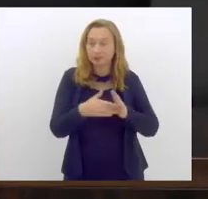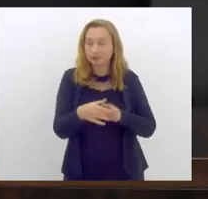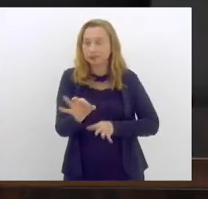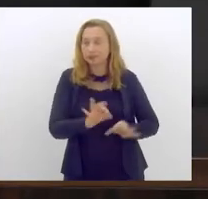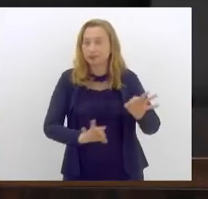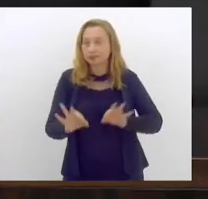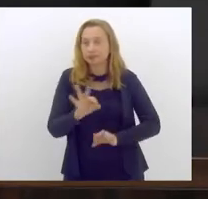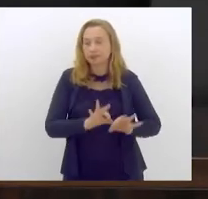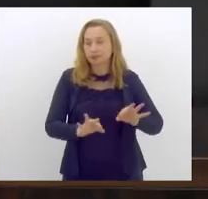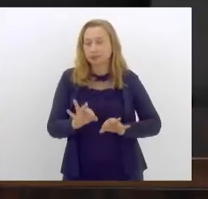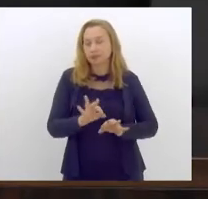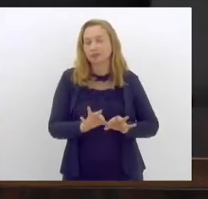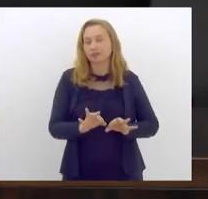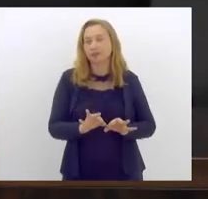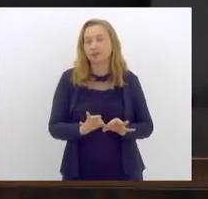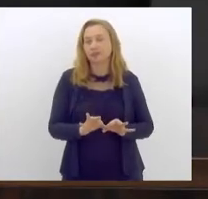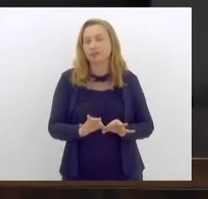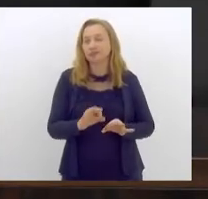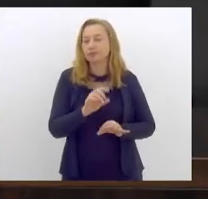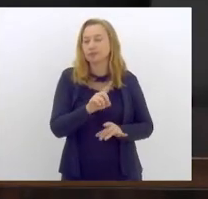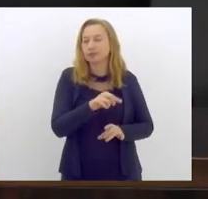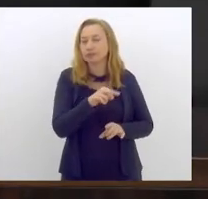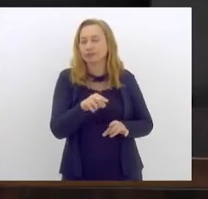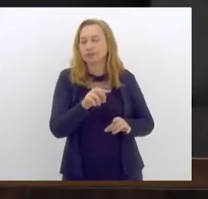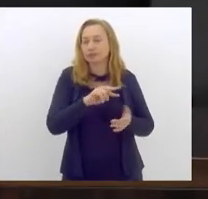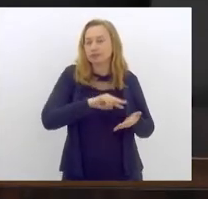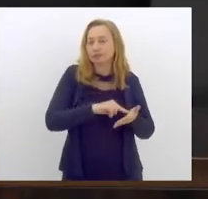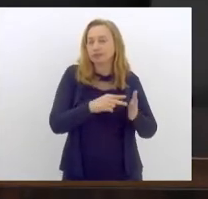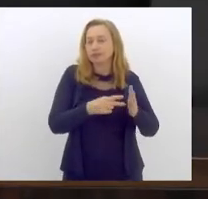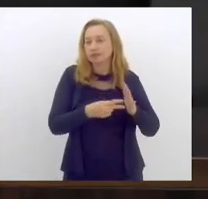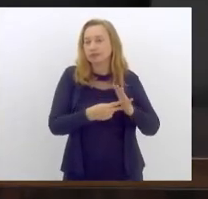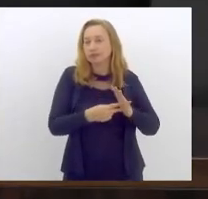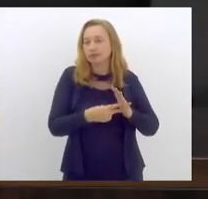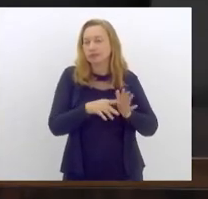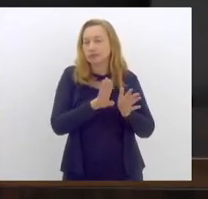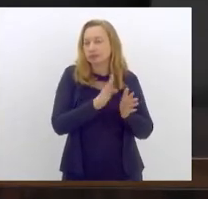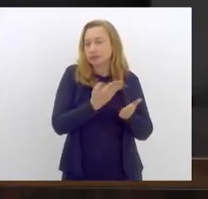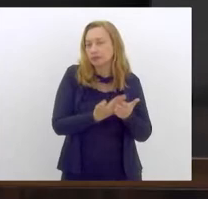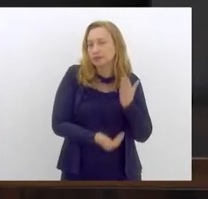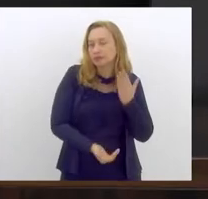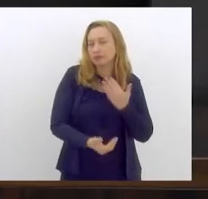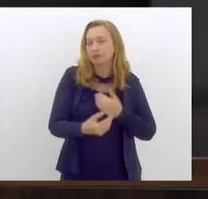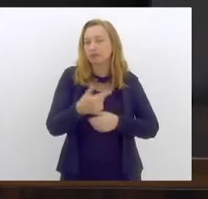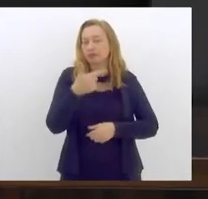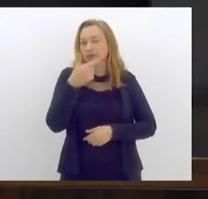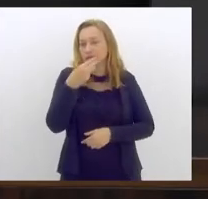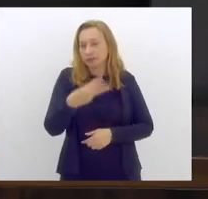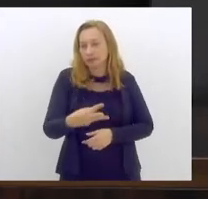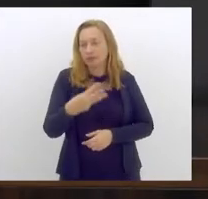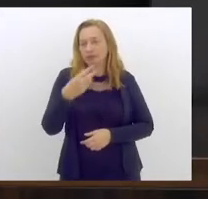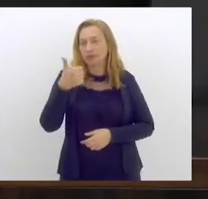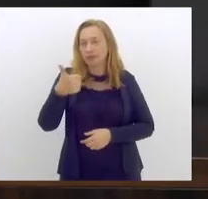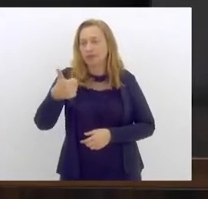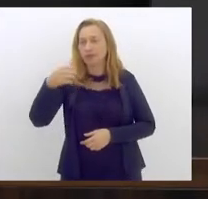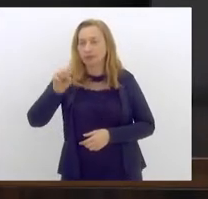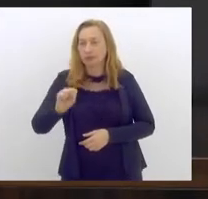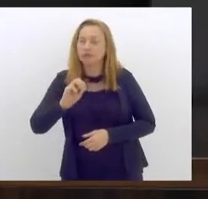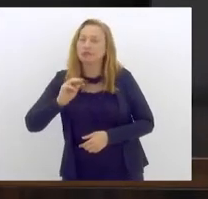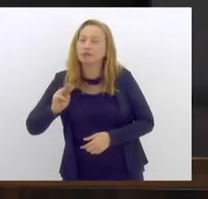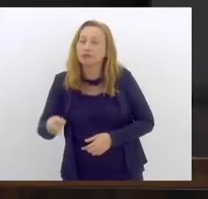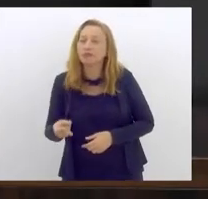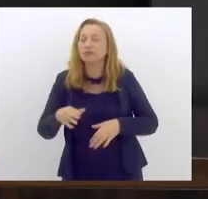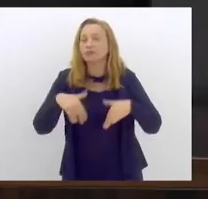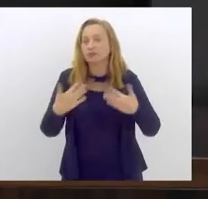de aplicação esse corte significa uma queda de 318 milhões então